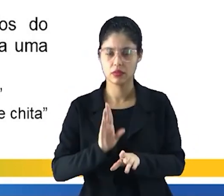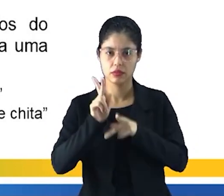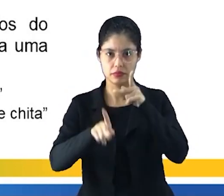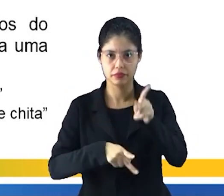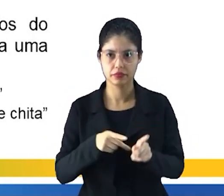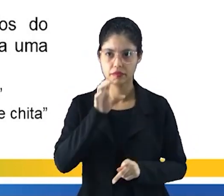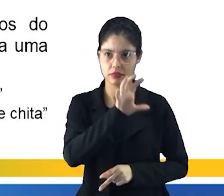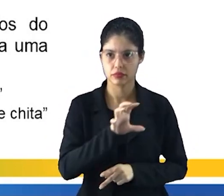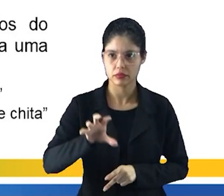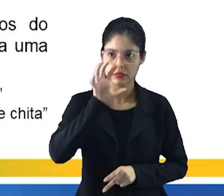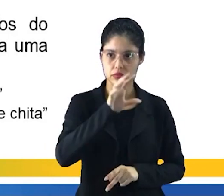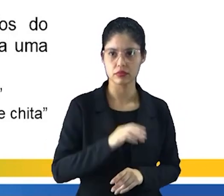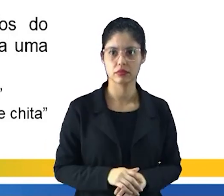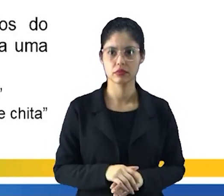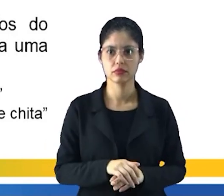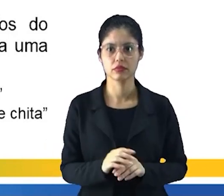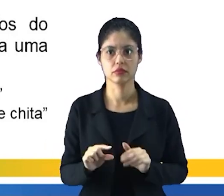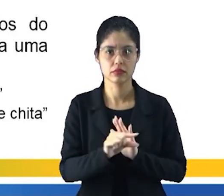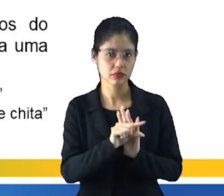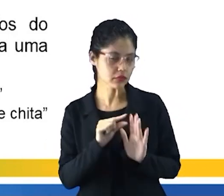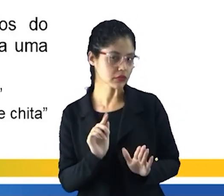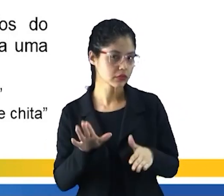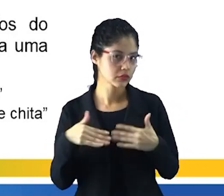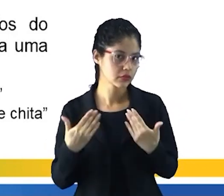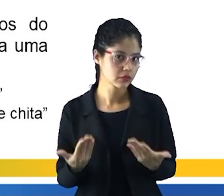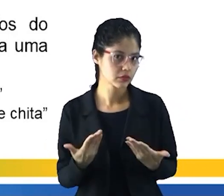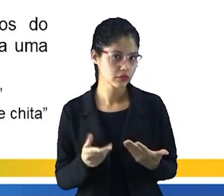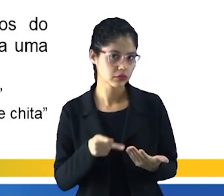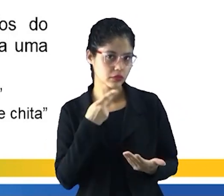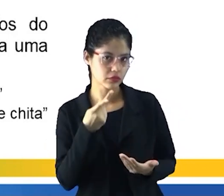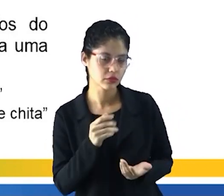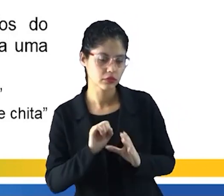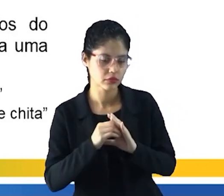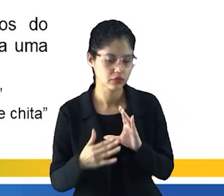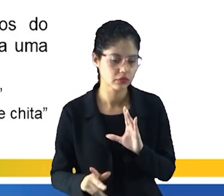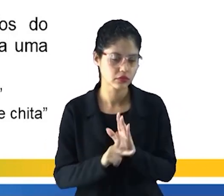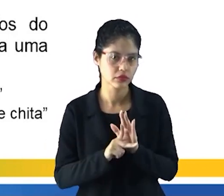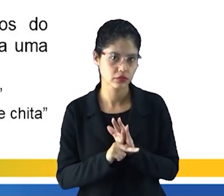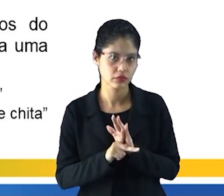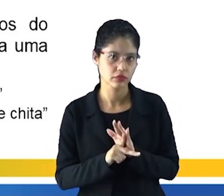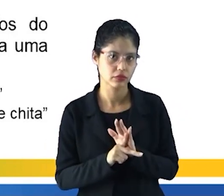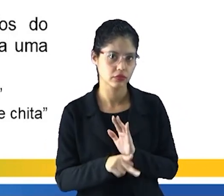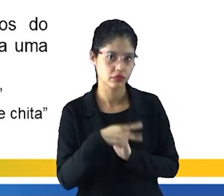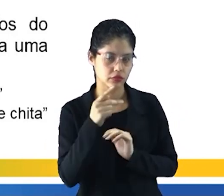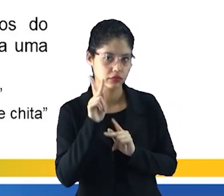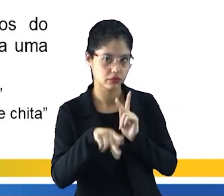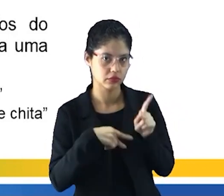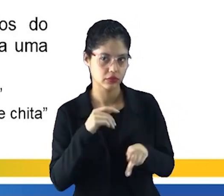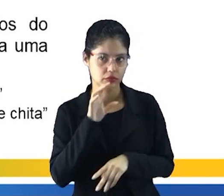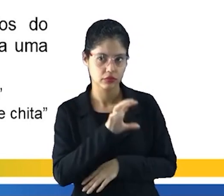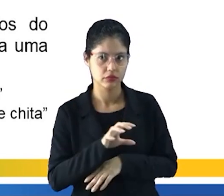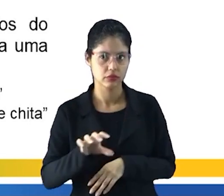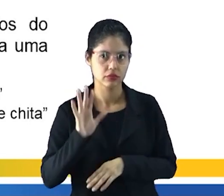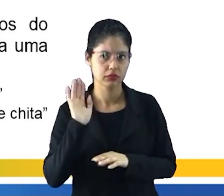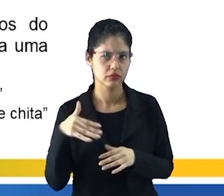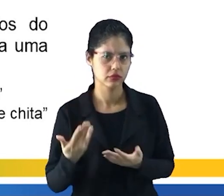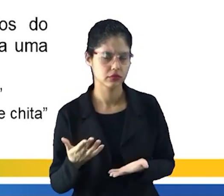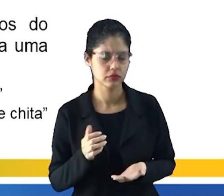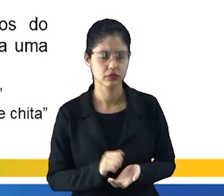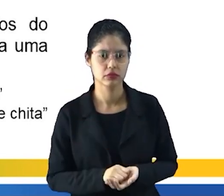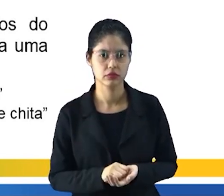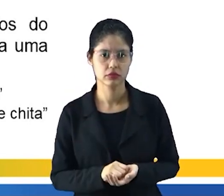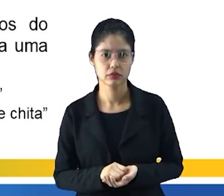do nosso país. O verso que singulariza uma forma característica do falar popular regional é qual?